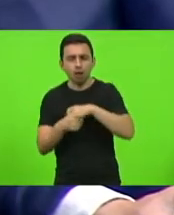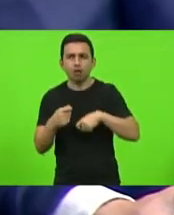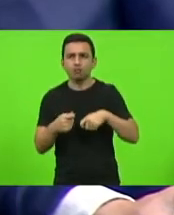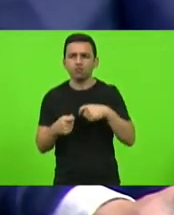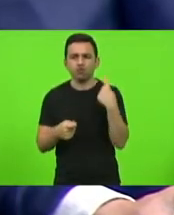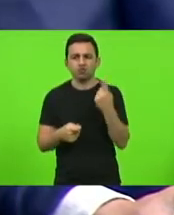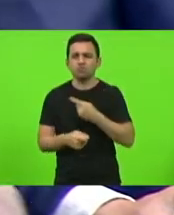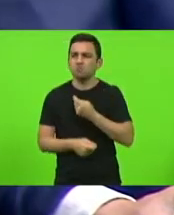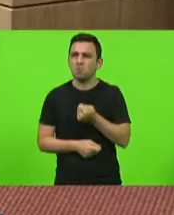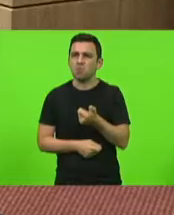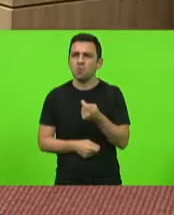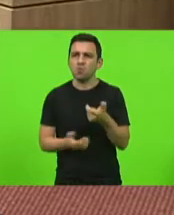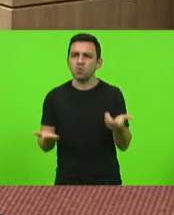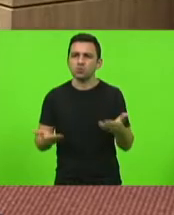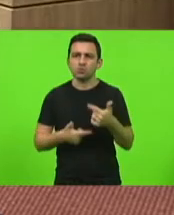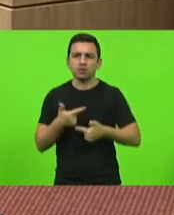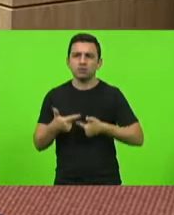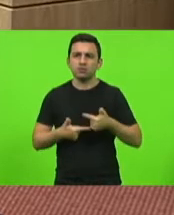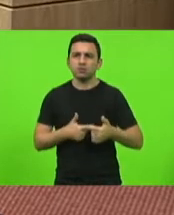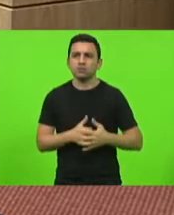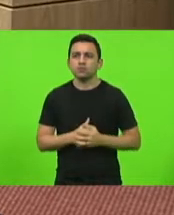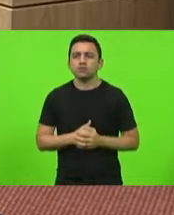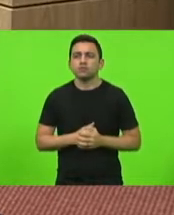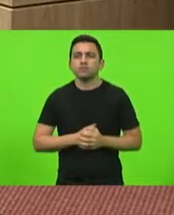pouco. Senhor presidente, pela ordem.